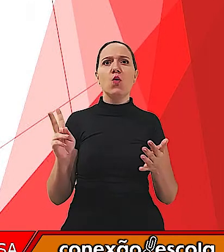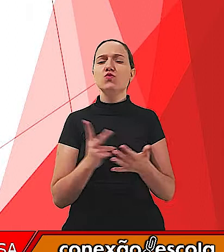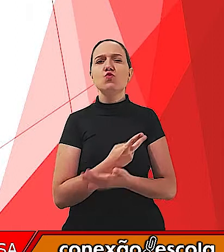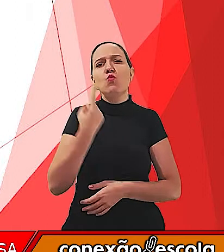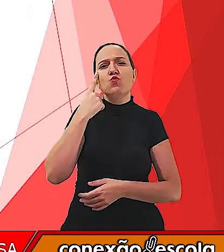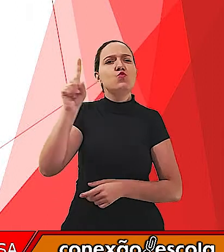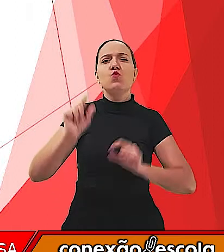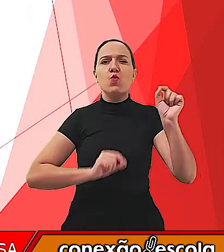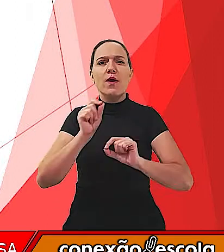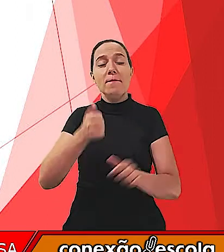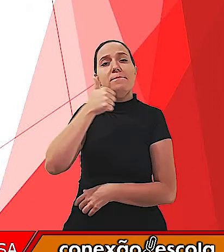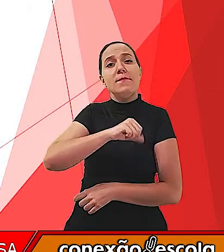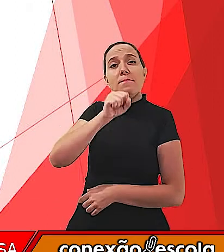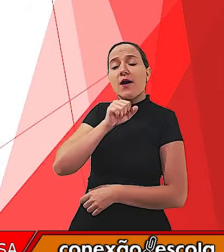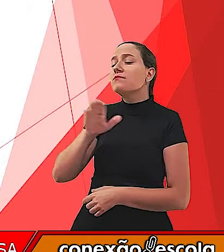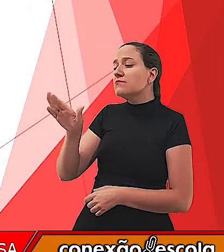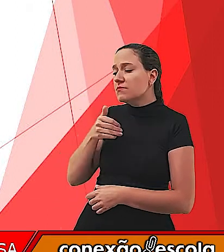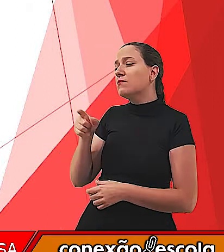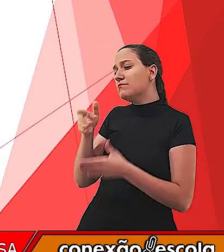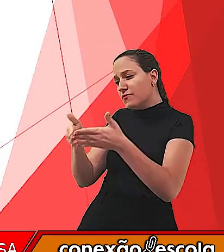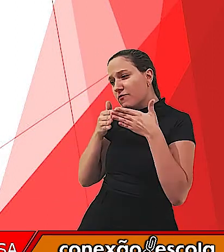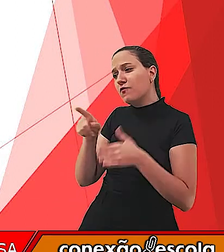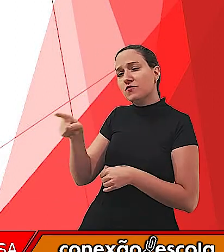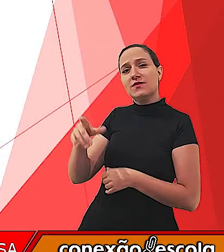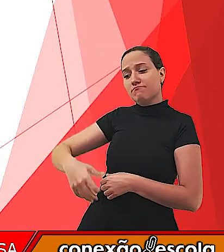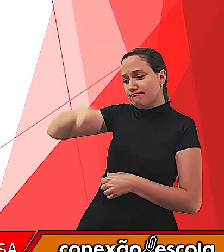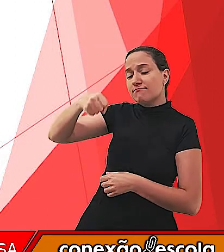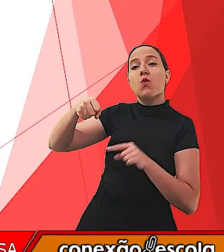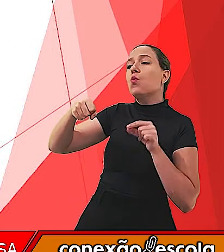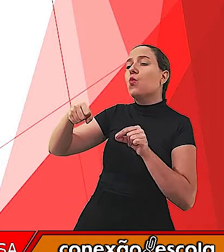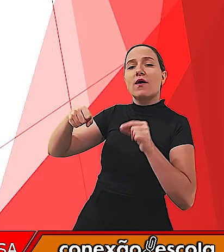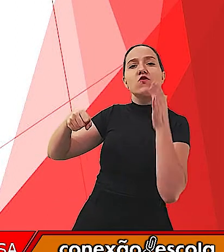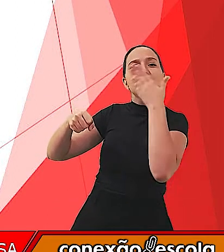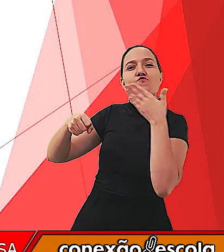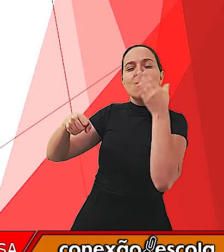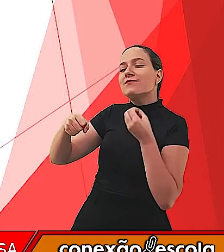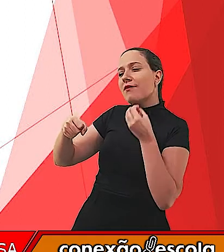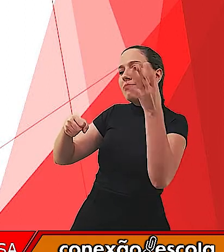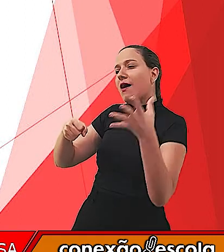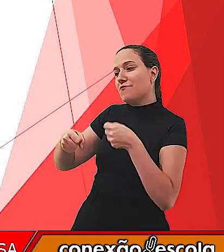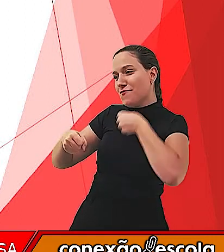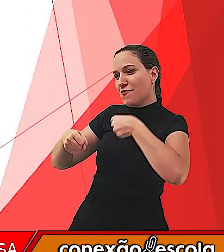dia, sua mãe pediu que ela fosse levar uma cestinha de doces para sua vovó.